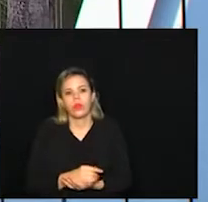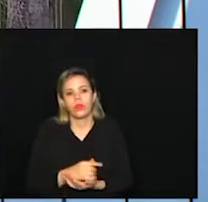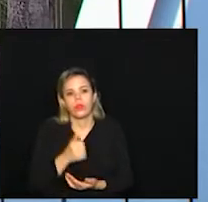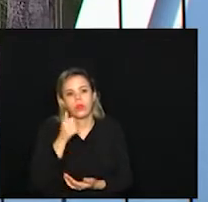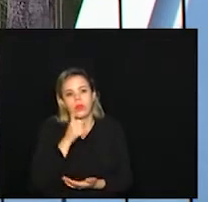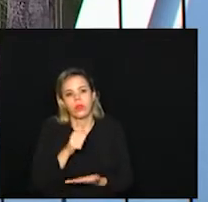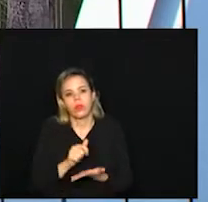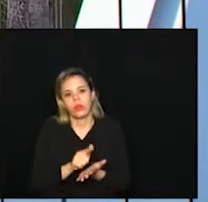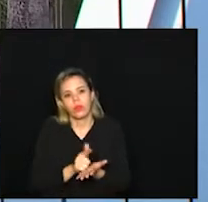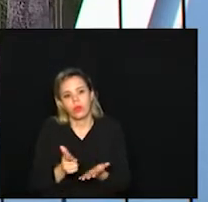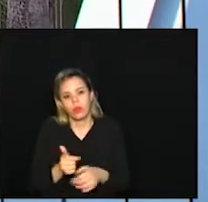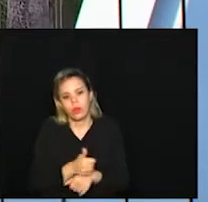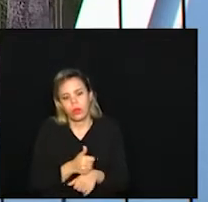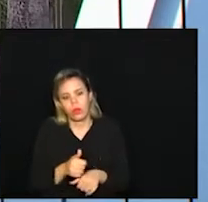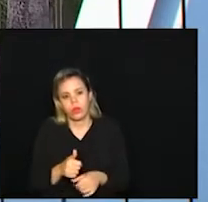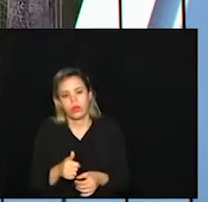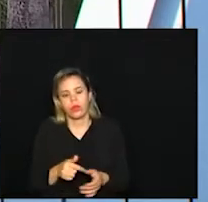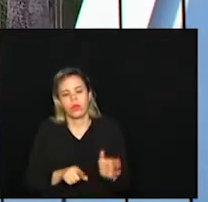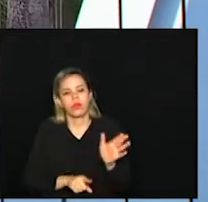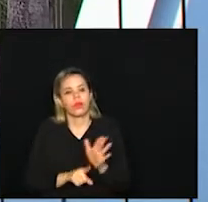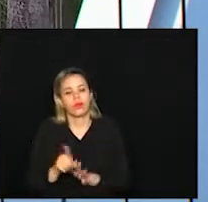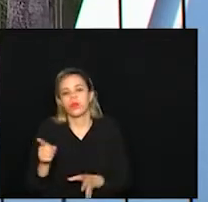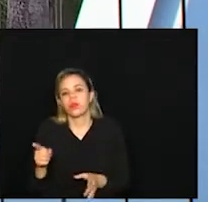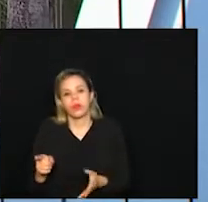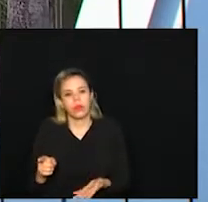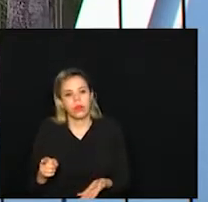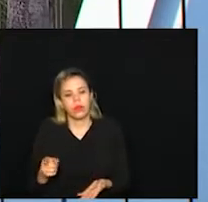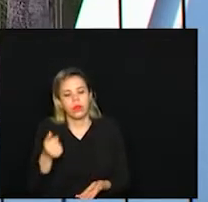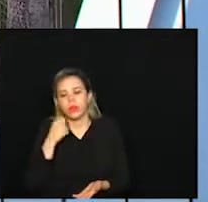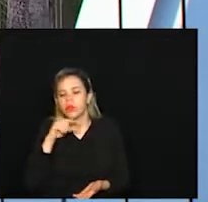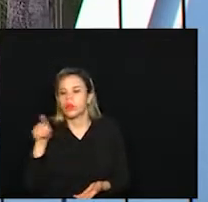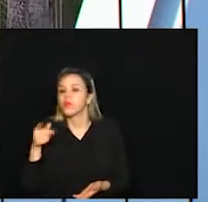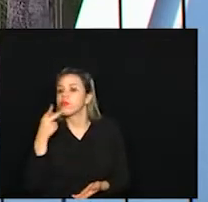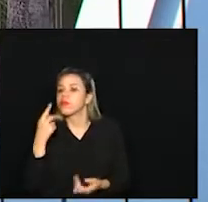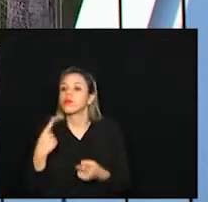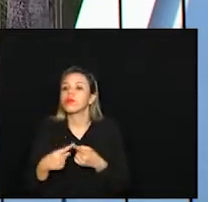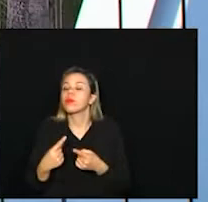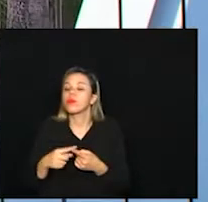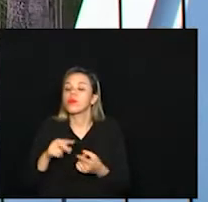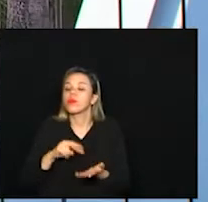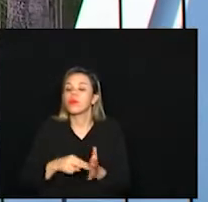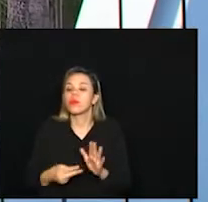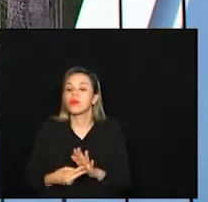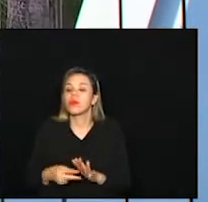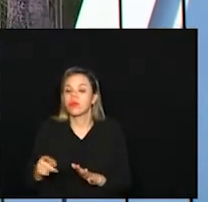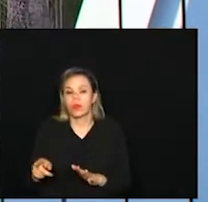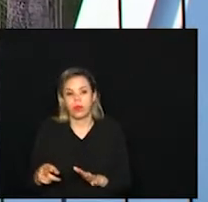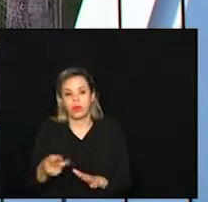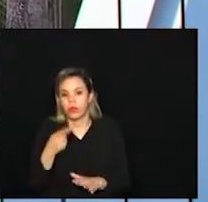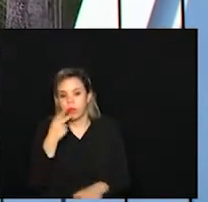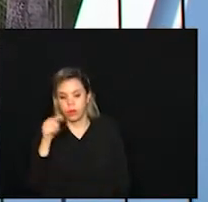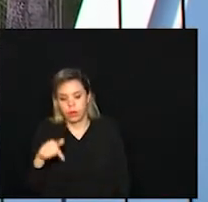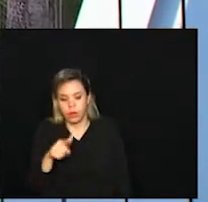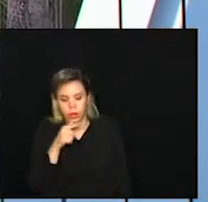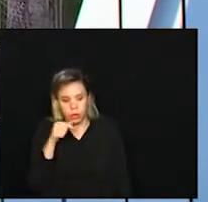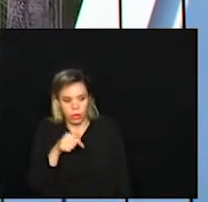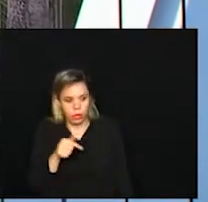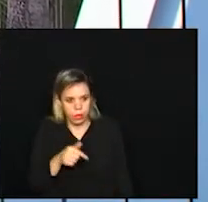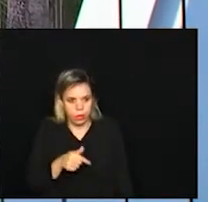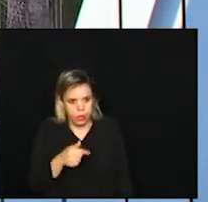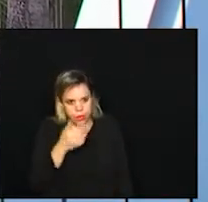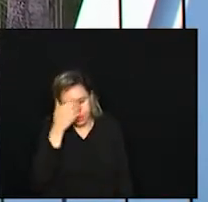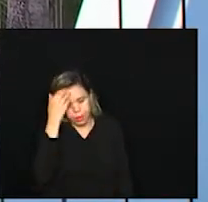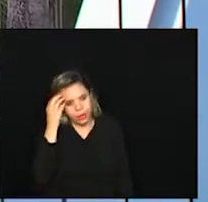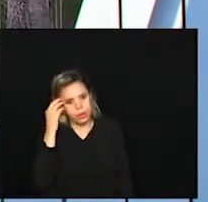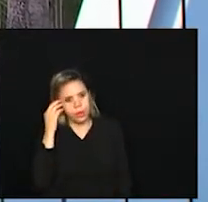jornalista perguntou inclusive para mãe o que que se simbolizavam a dizer essa água aqui